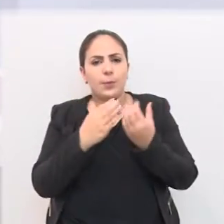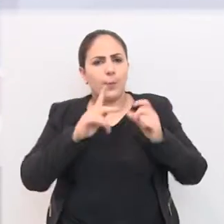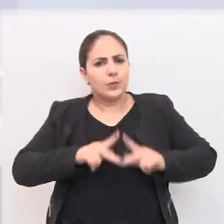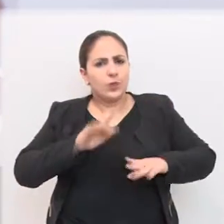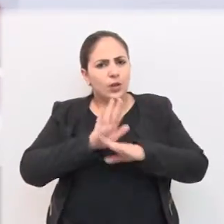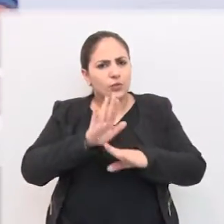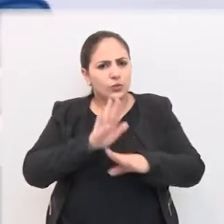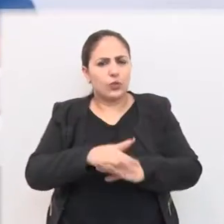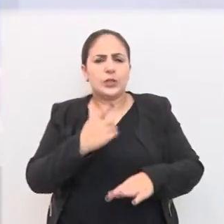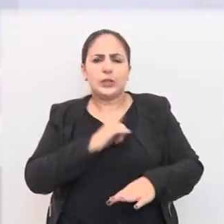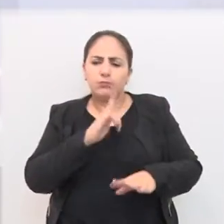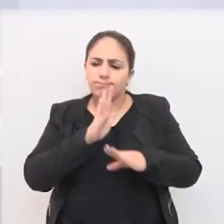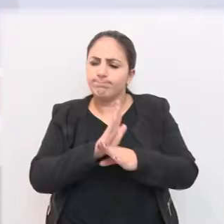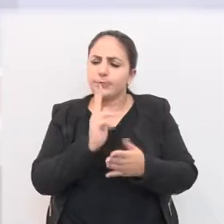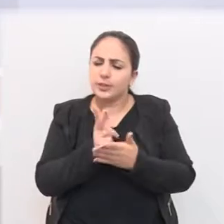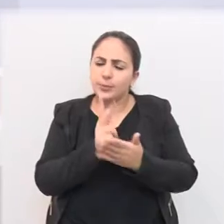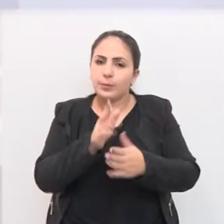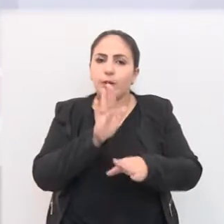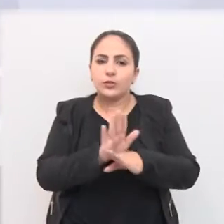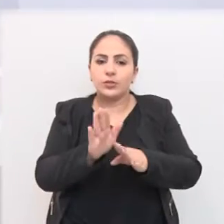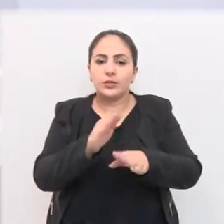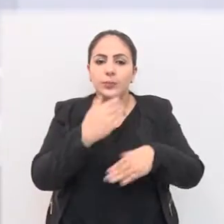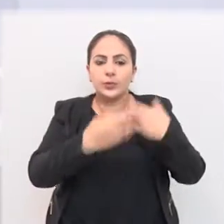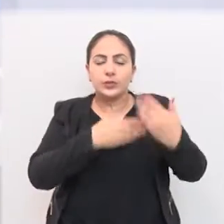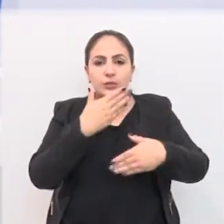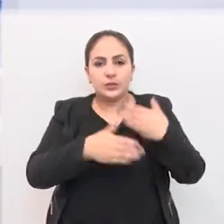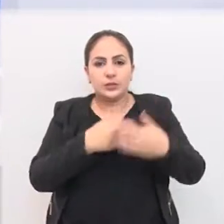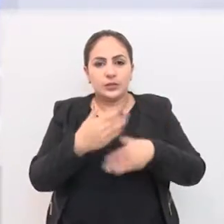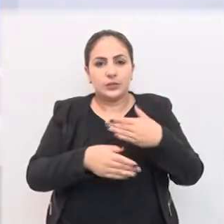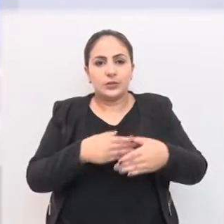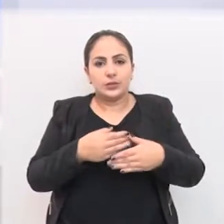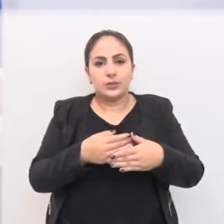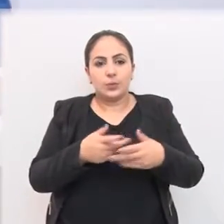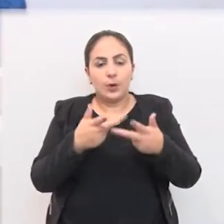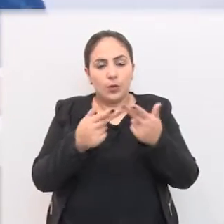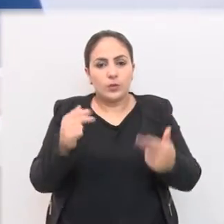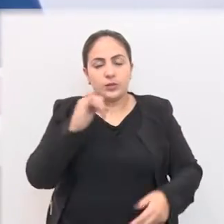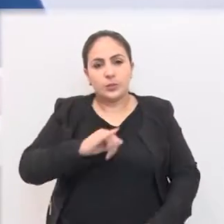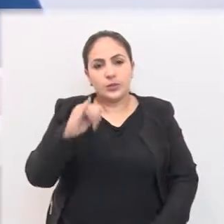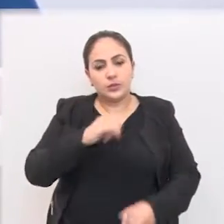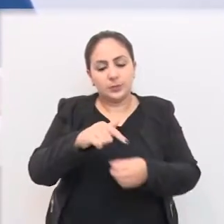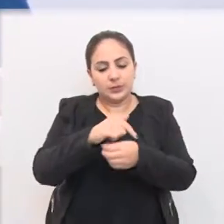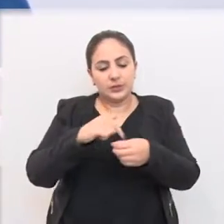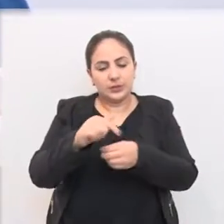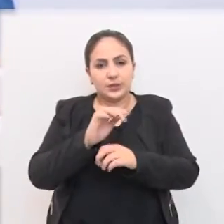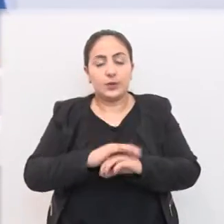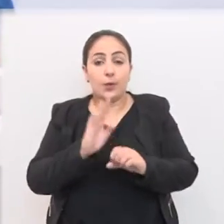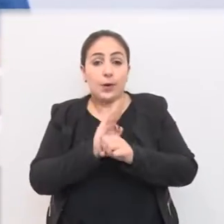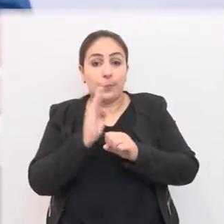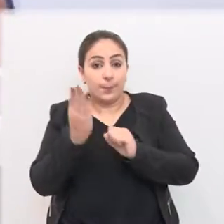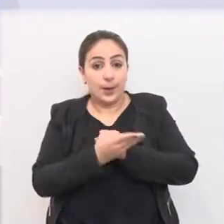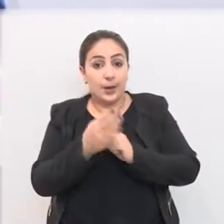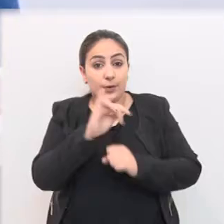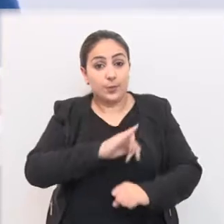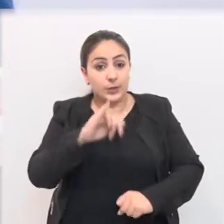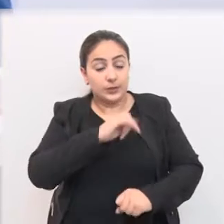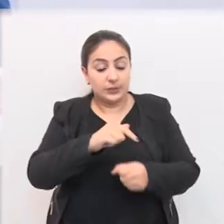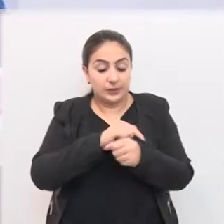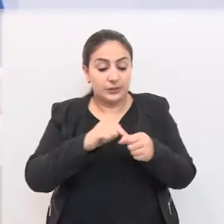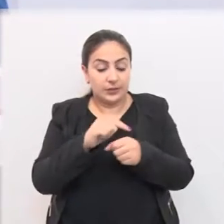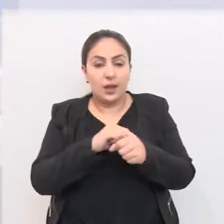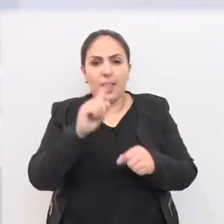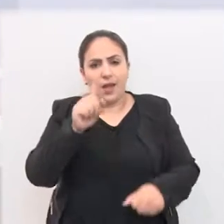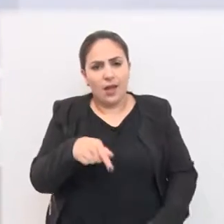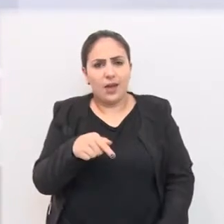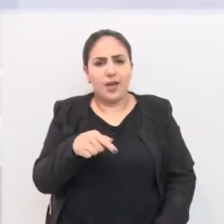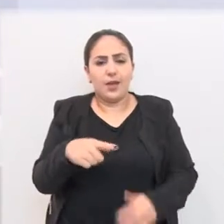pessoa que colaborou, que deu a sua contribuição para o desenvolvimento de uma parte importante da cidade, de um bairro importante da